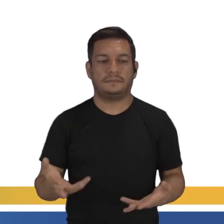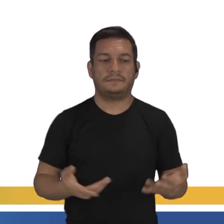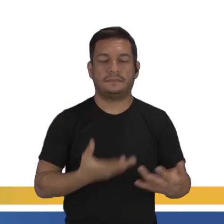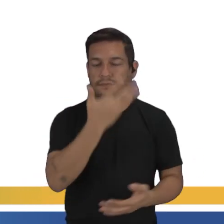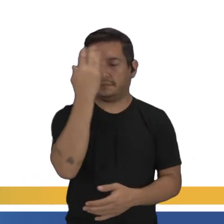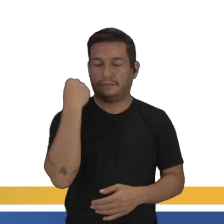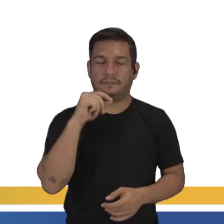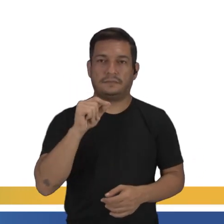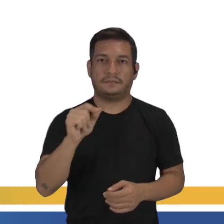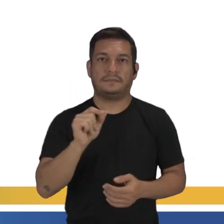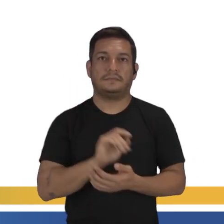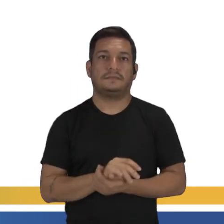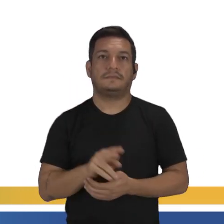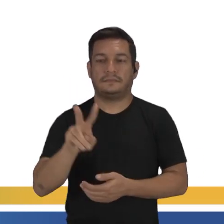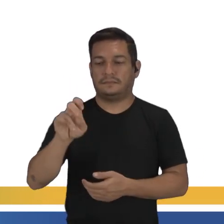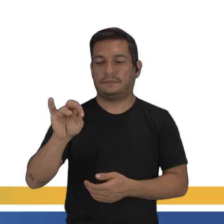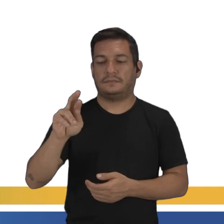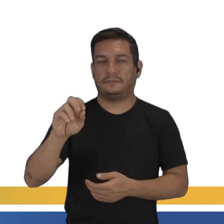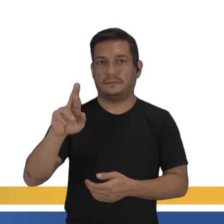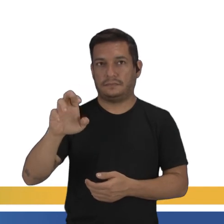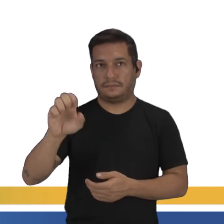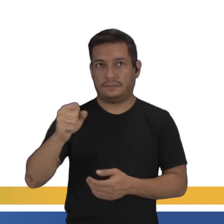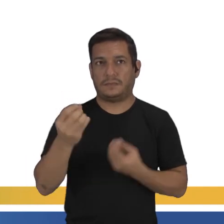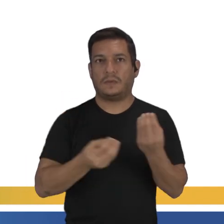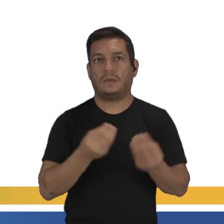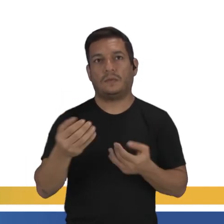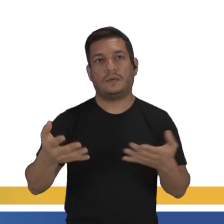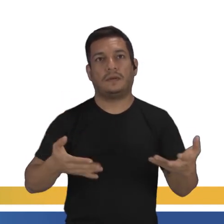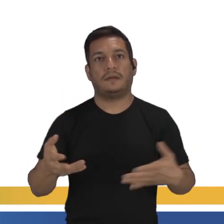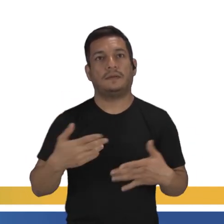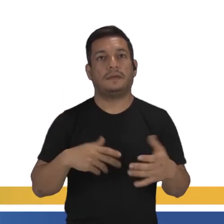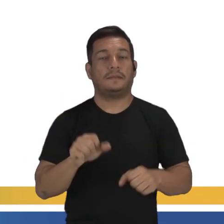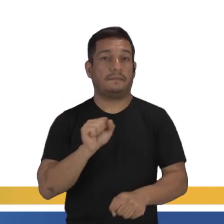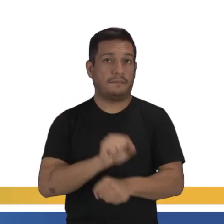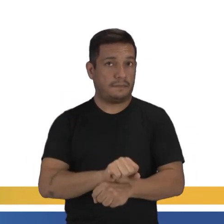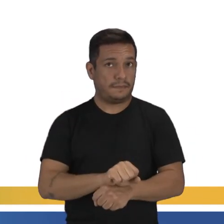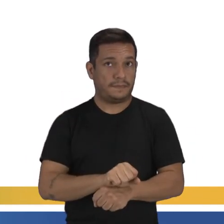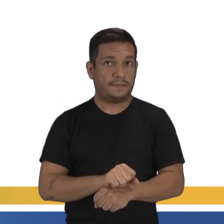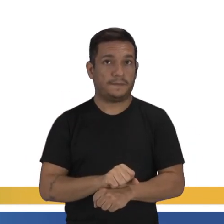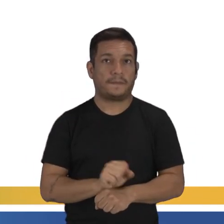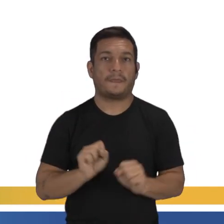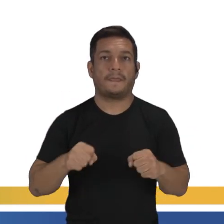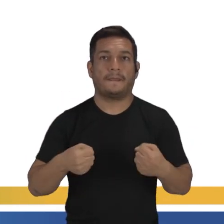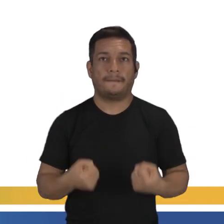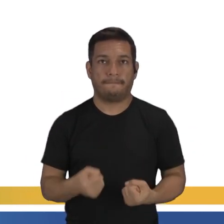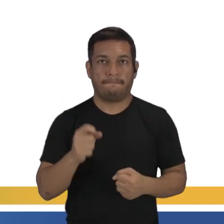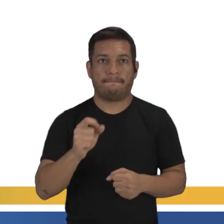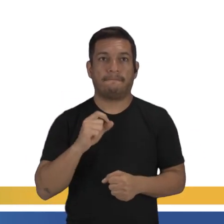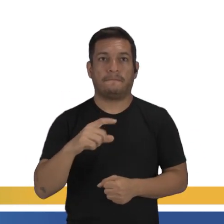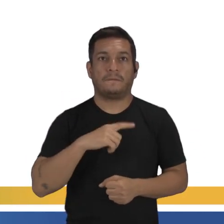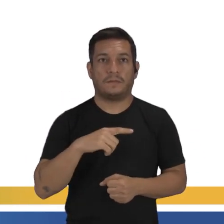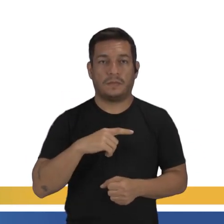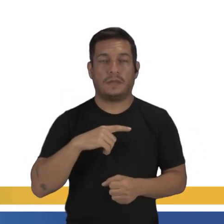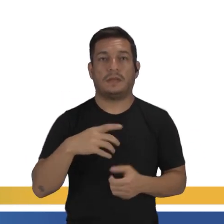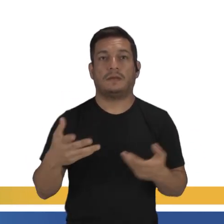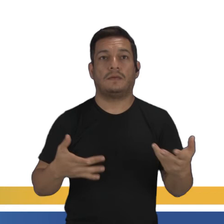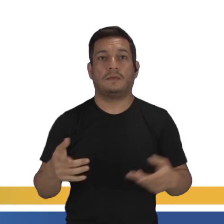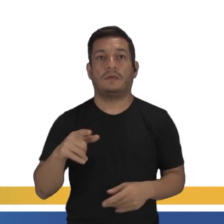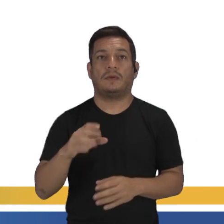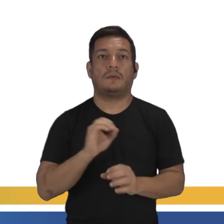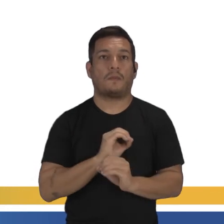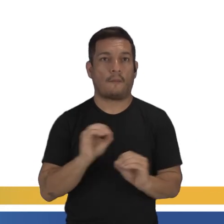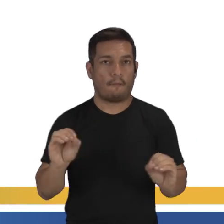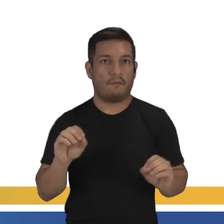esquecer a posição dos vetores. Então, como o caminhão está em repouso, a força resultante que atua sobre ele é